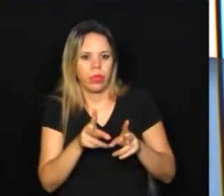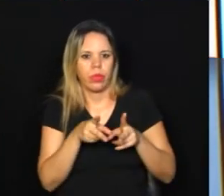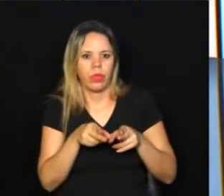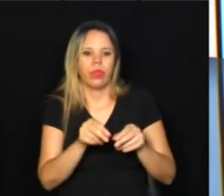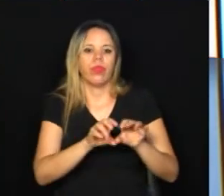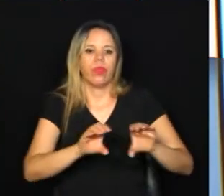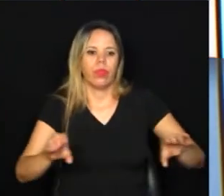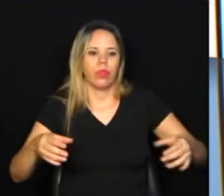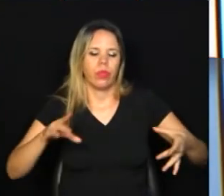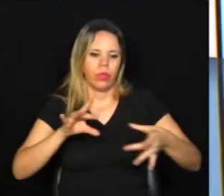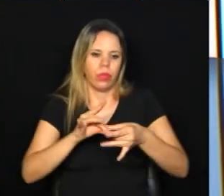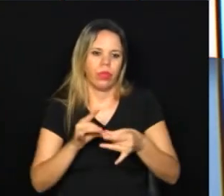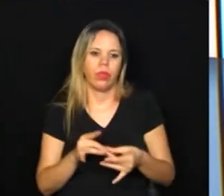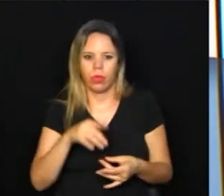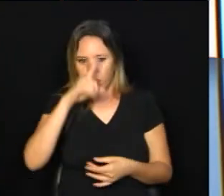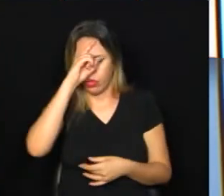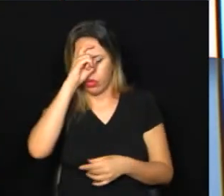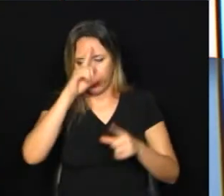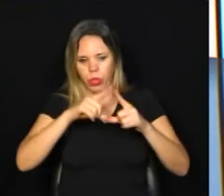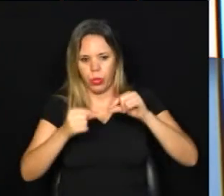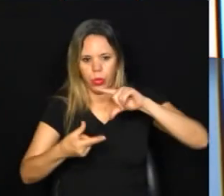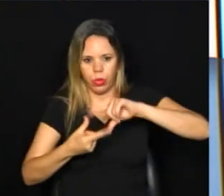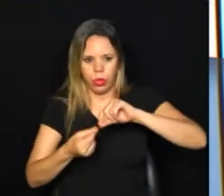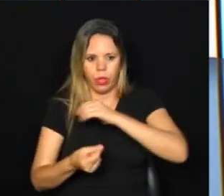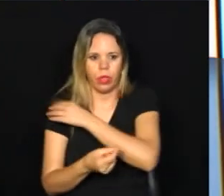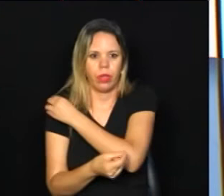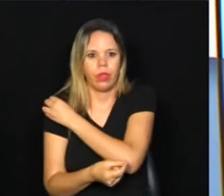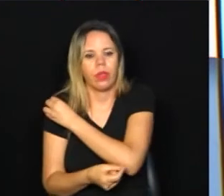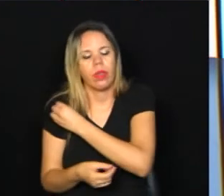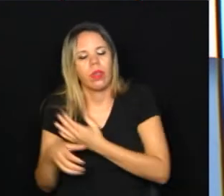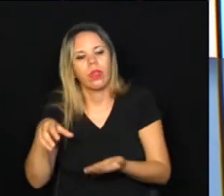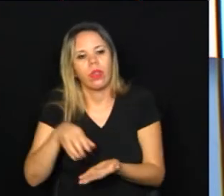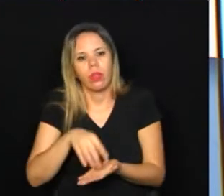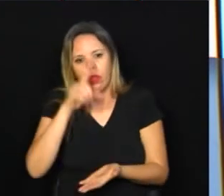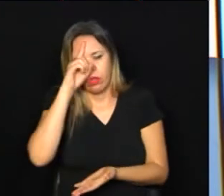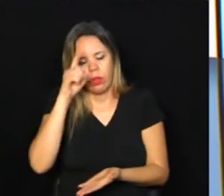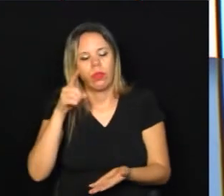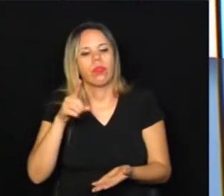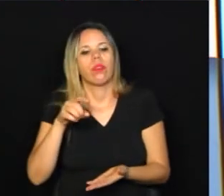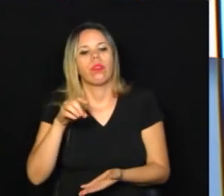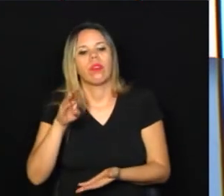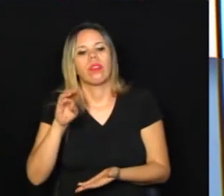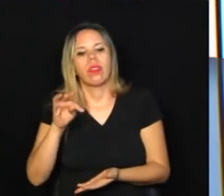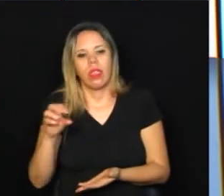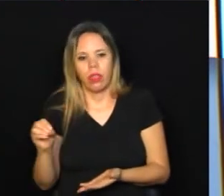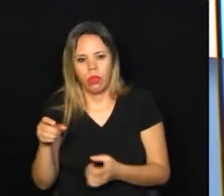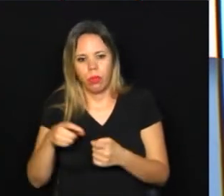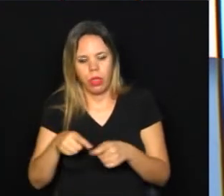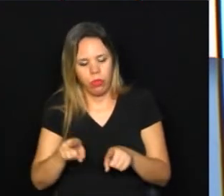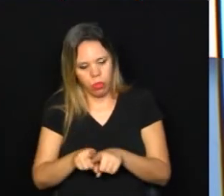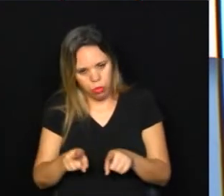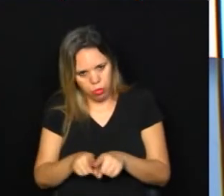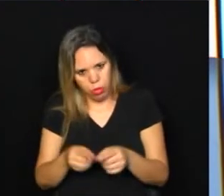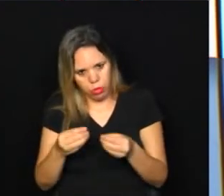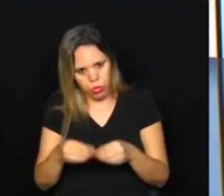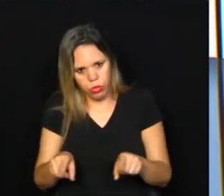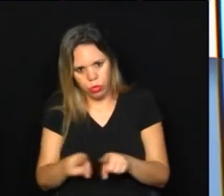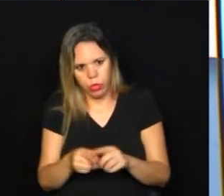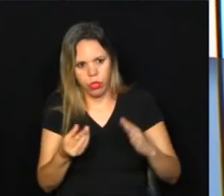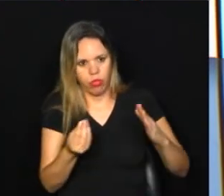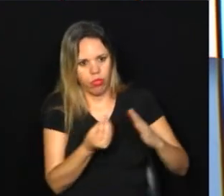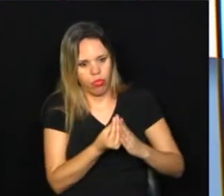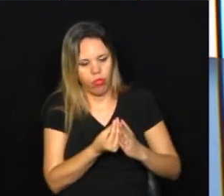Os hospitais Boldrini e o Centro Médico serão afetados por essa medida também, mas a Sanasa